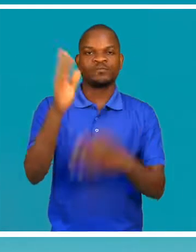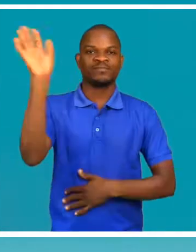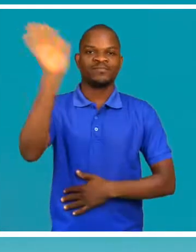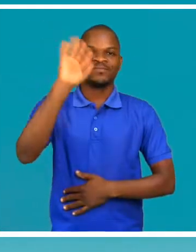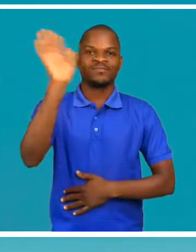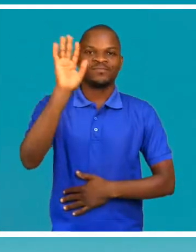Até lá.